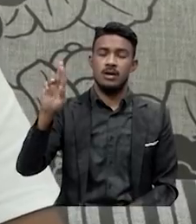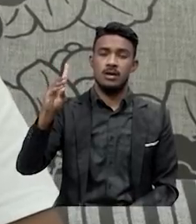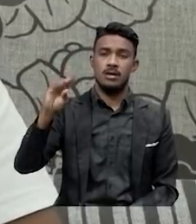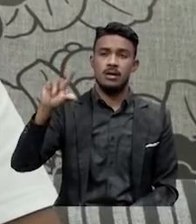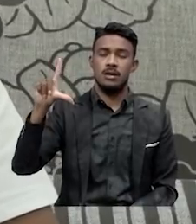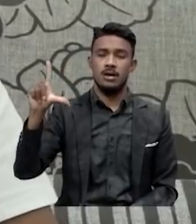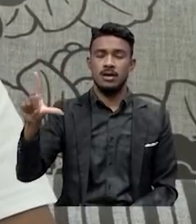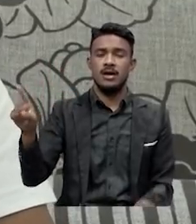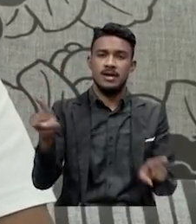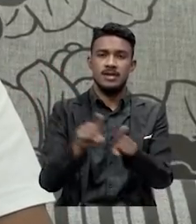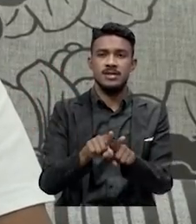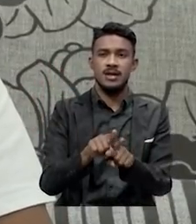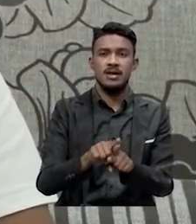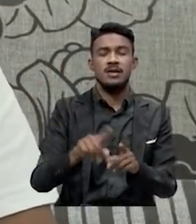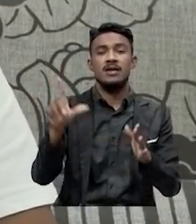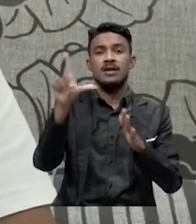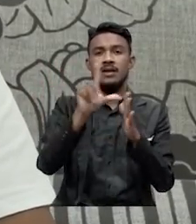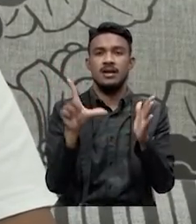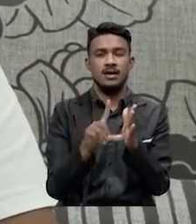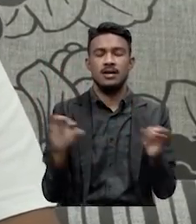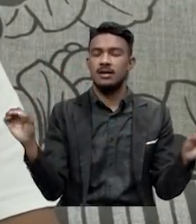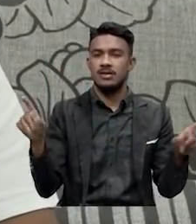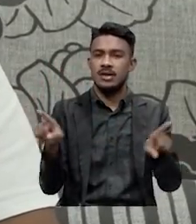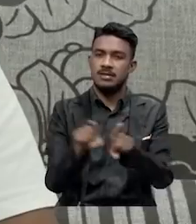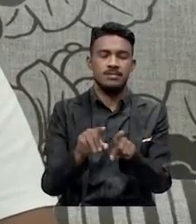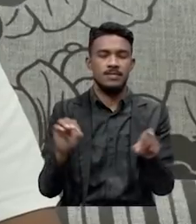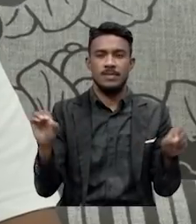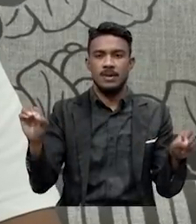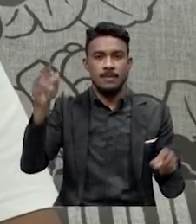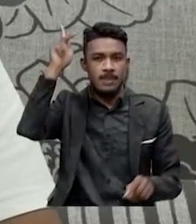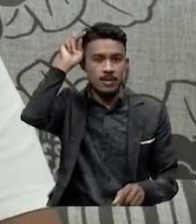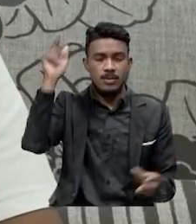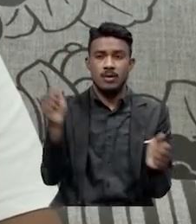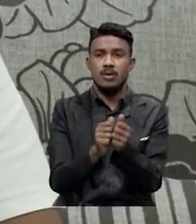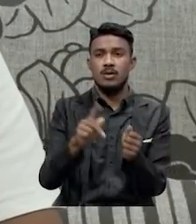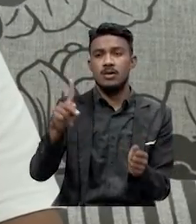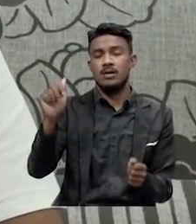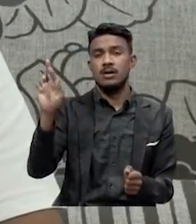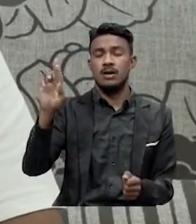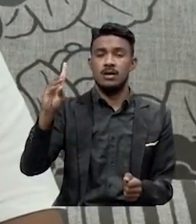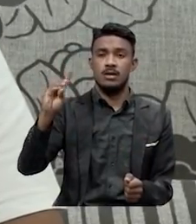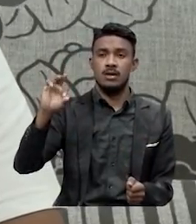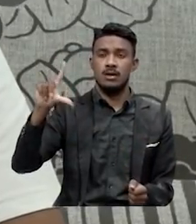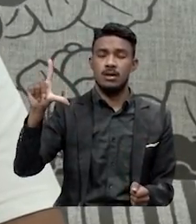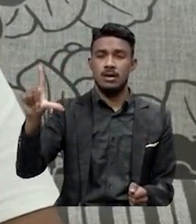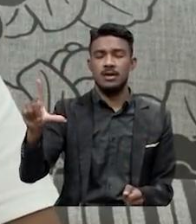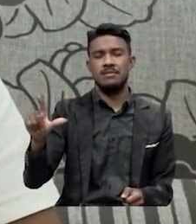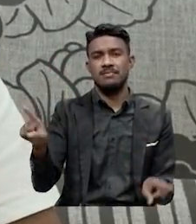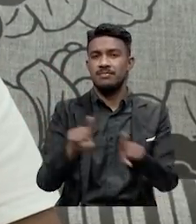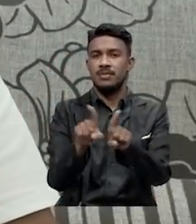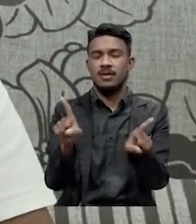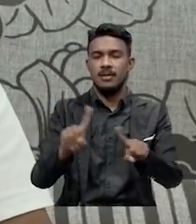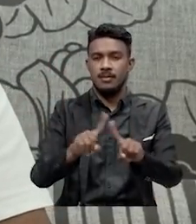eleito. Ni ala os orne nane san am papa. Papa ho kardial ni buat eleito dite. Pois